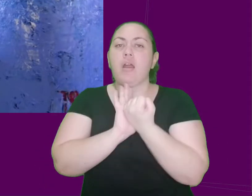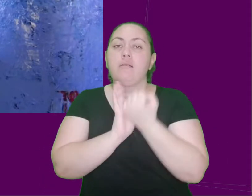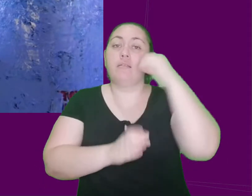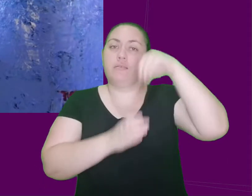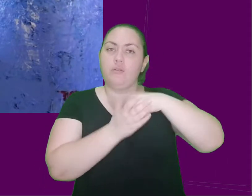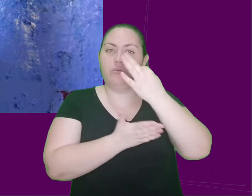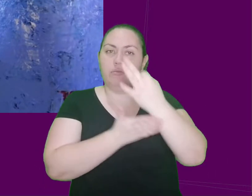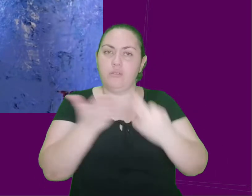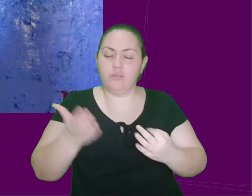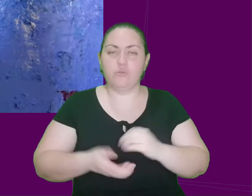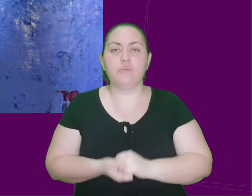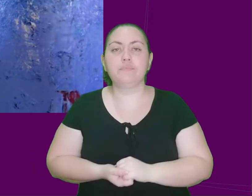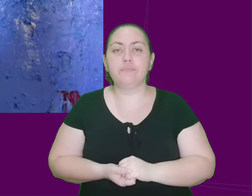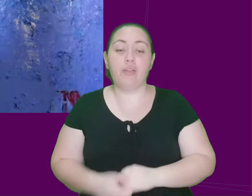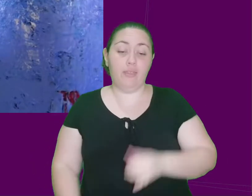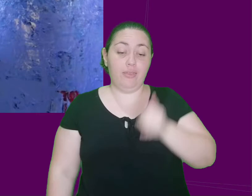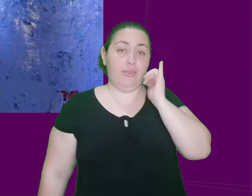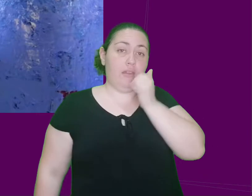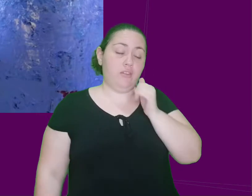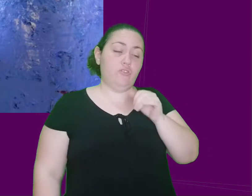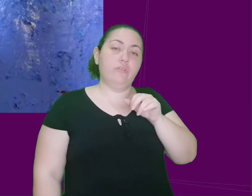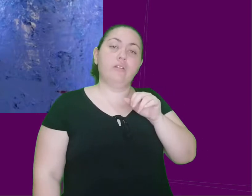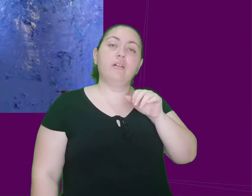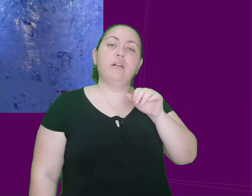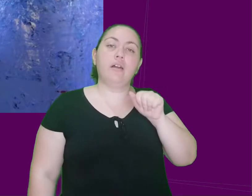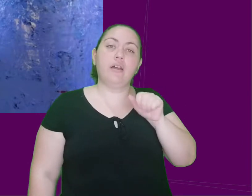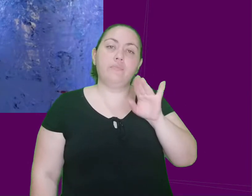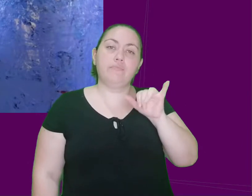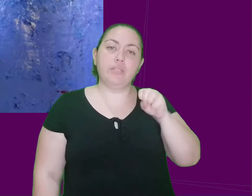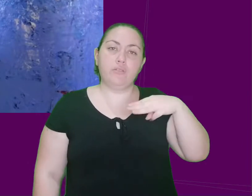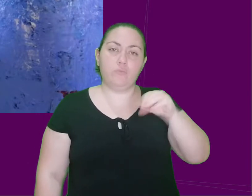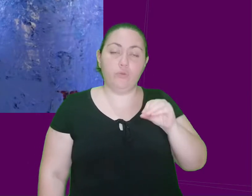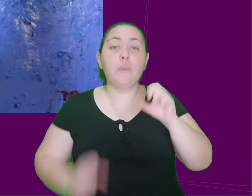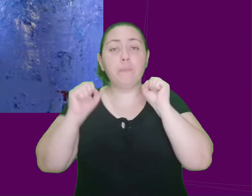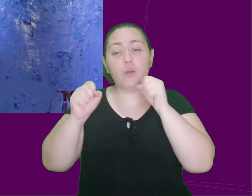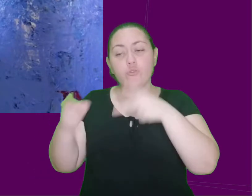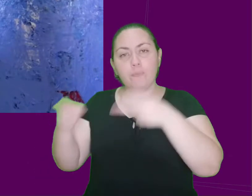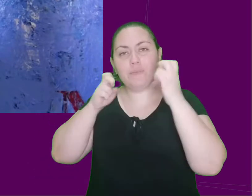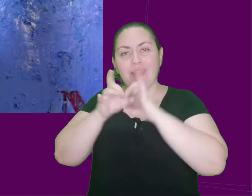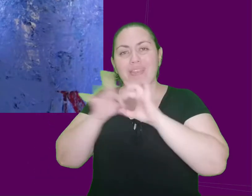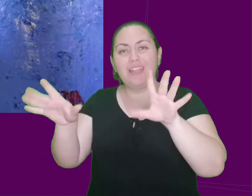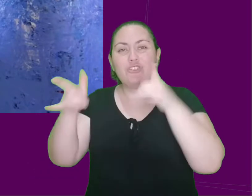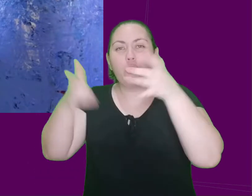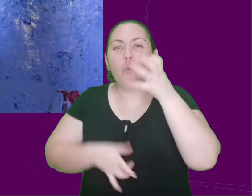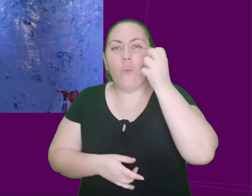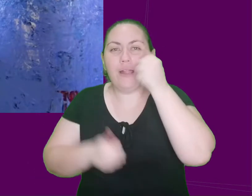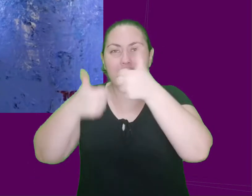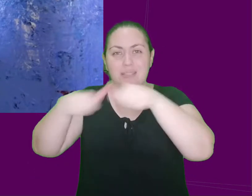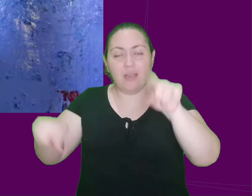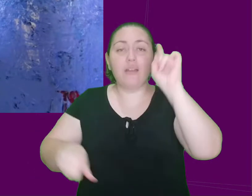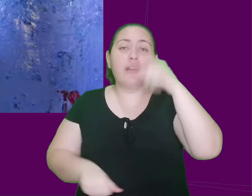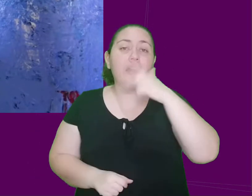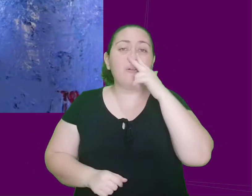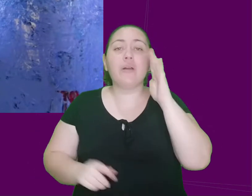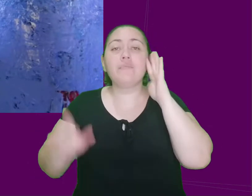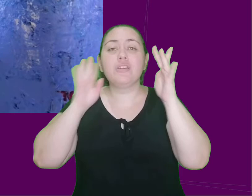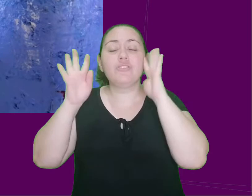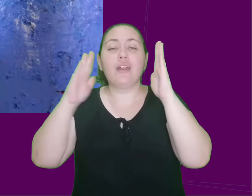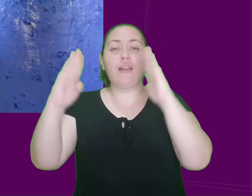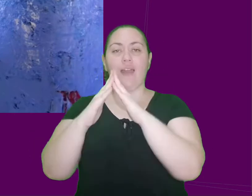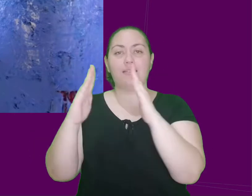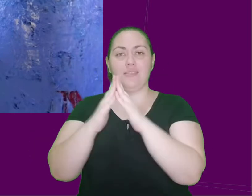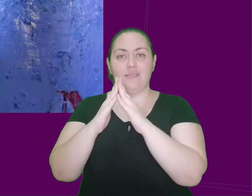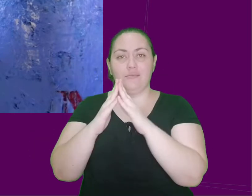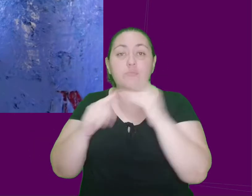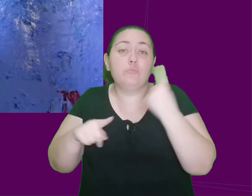no texto. A narrativa em abismo pode ser vista em Deixe o Quarto Como Está por meio da imagem da casa,